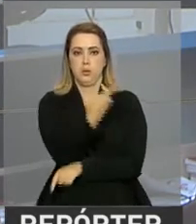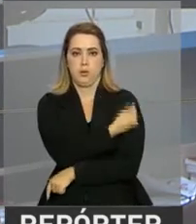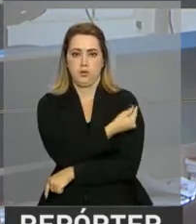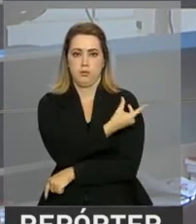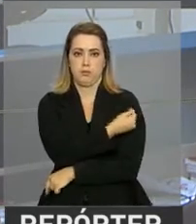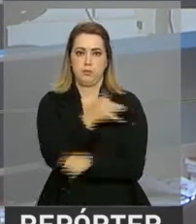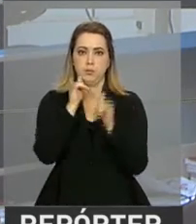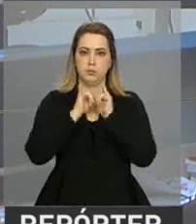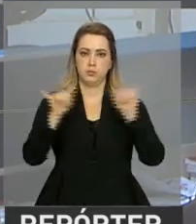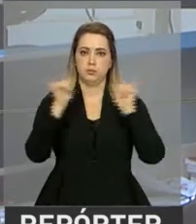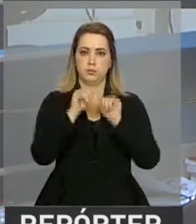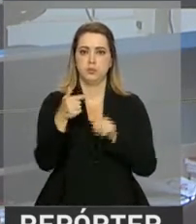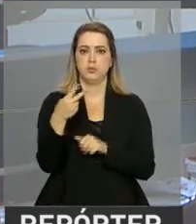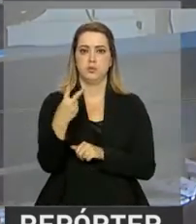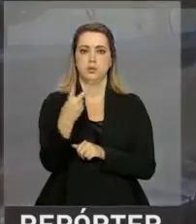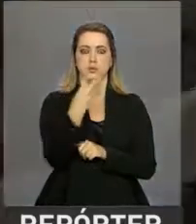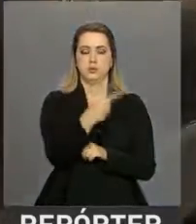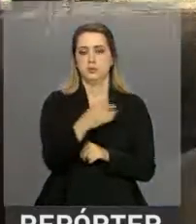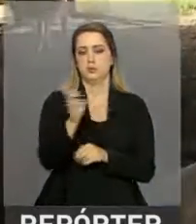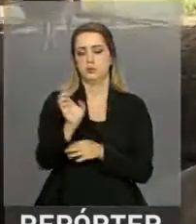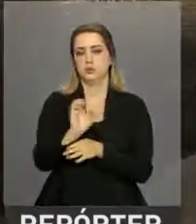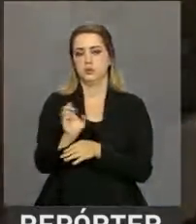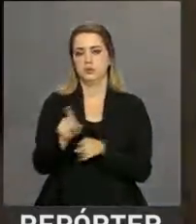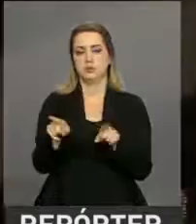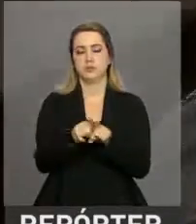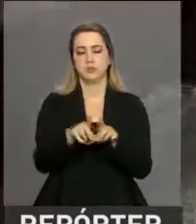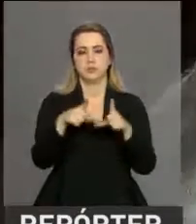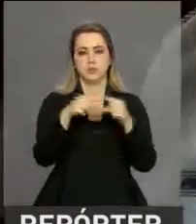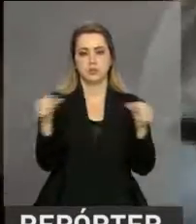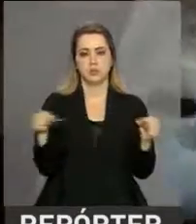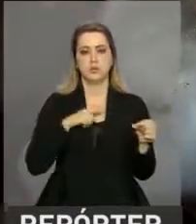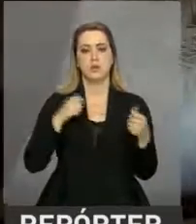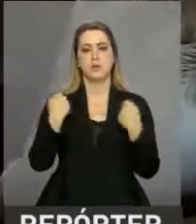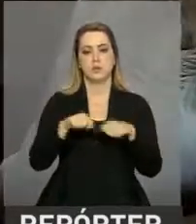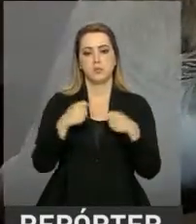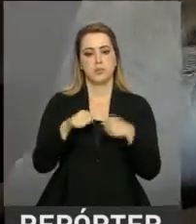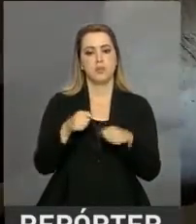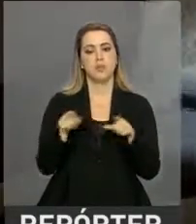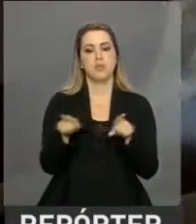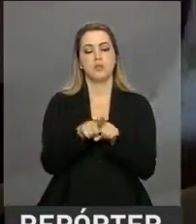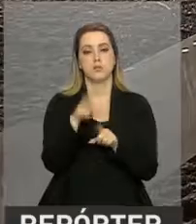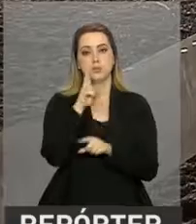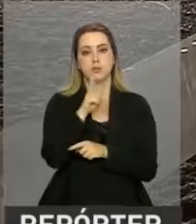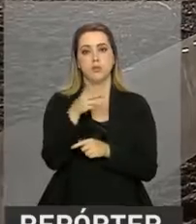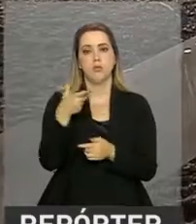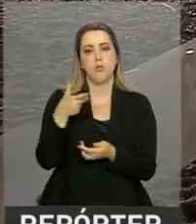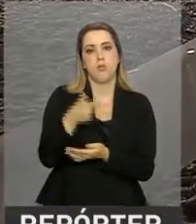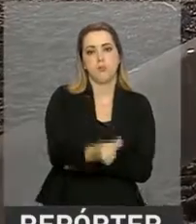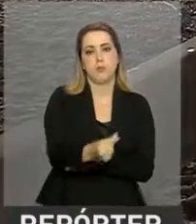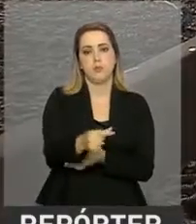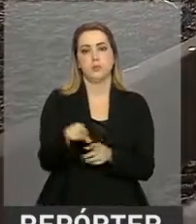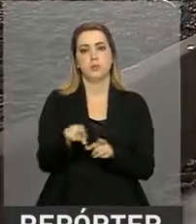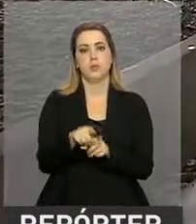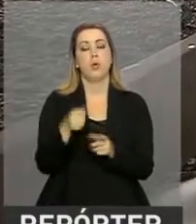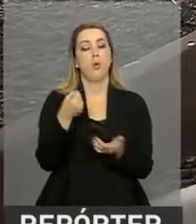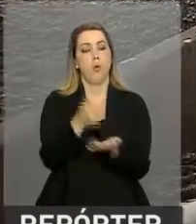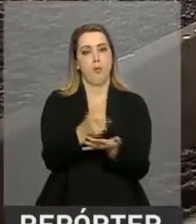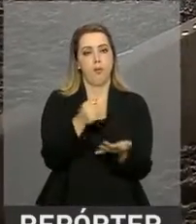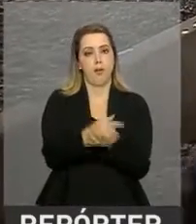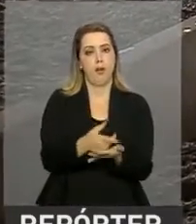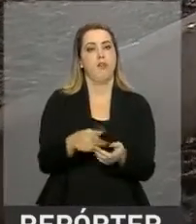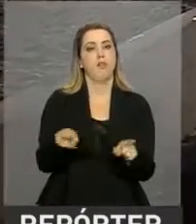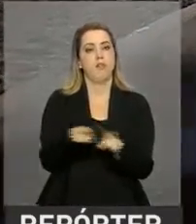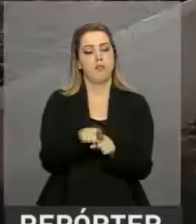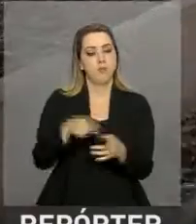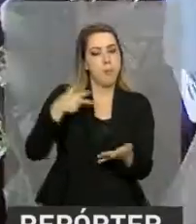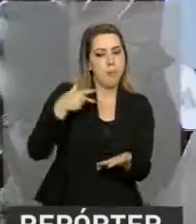22 estados e no distrito federal o produtor é responsável tanto pela compra da vacina quanto pela aplicação da dose que não imunizar